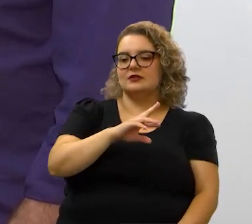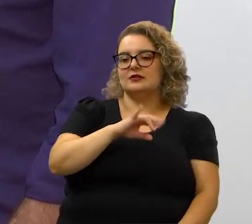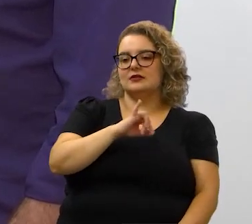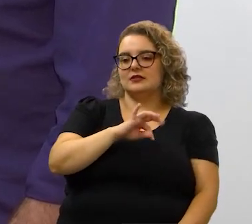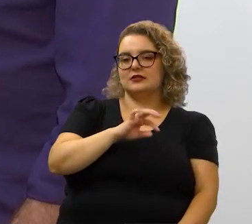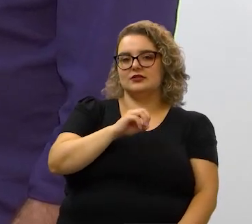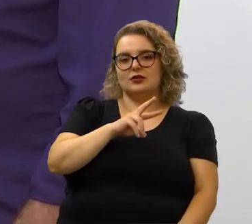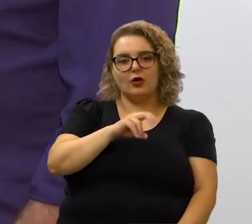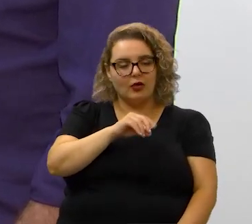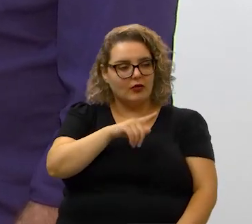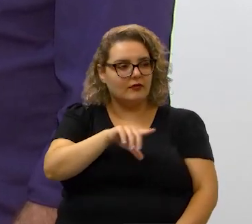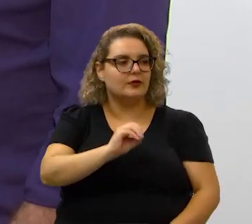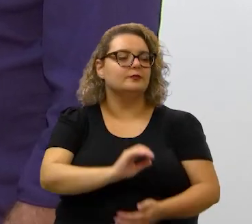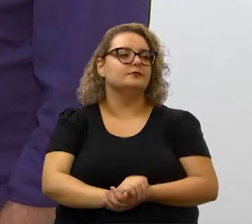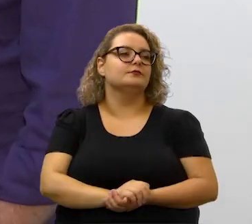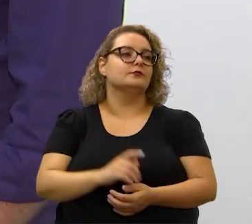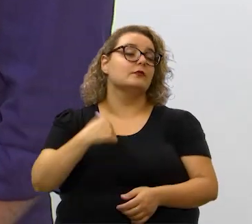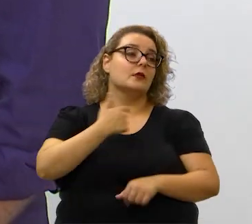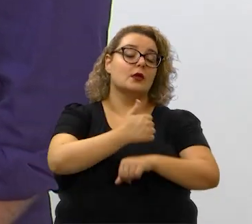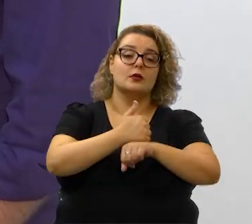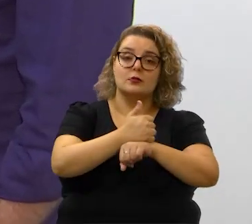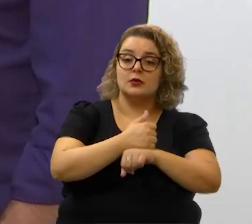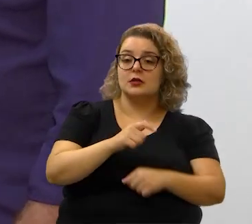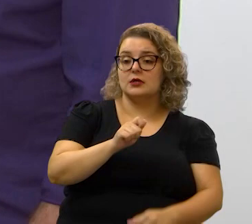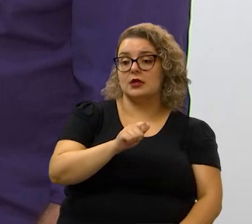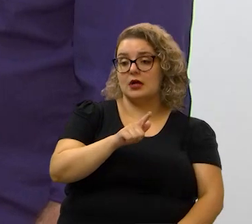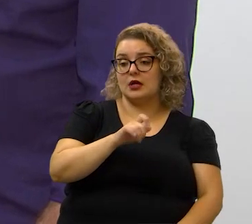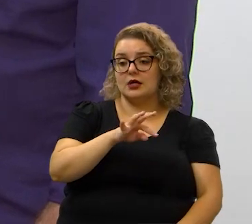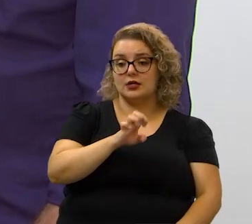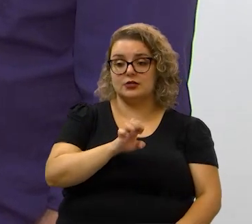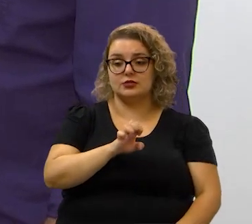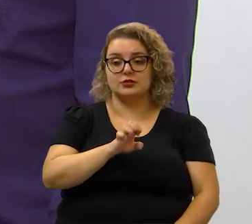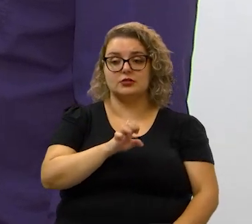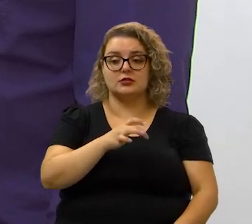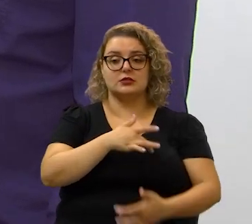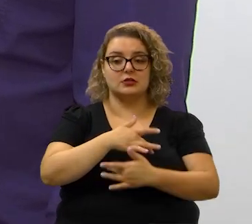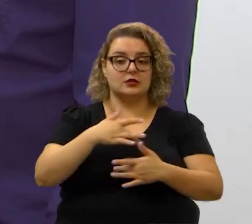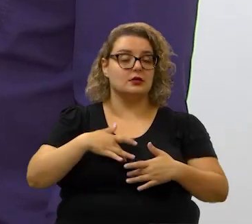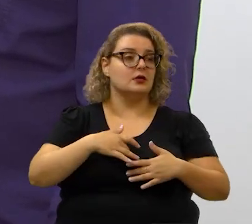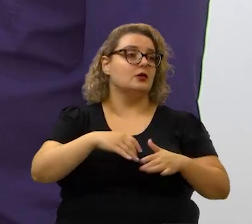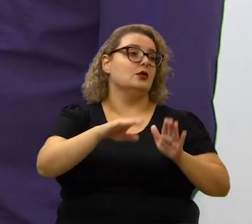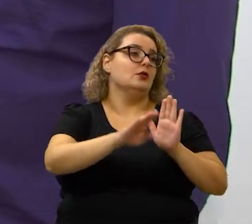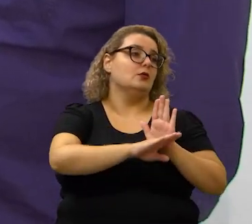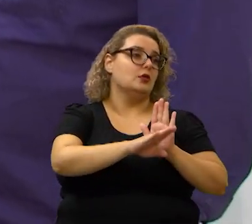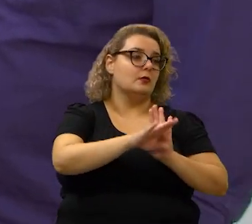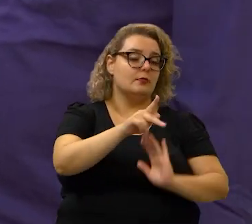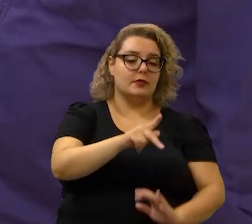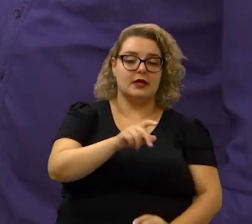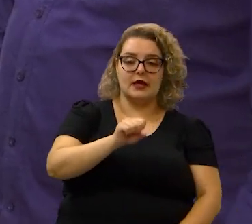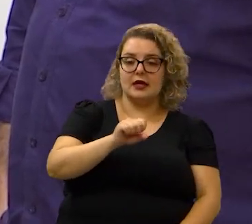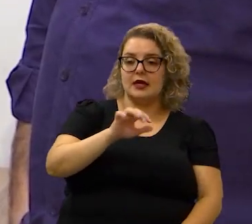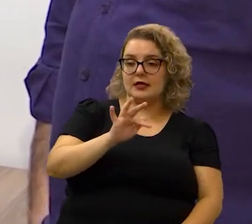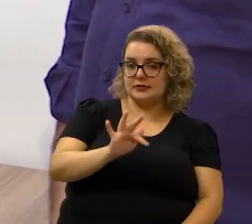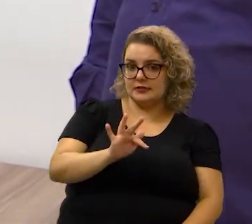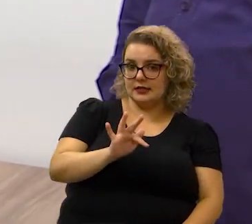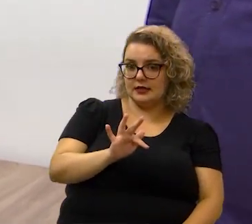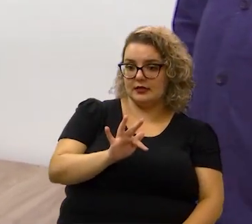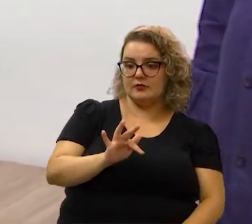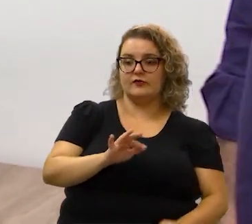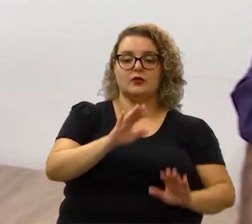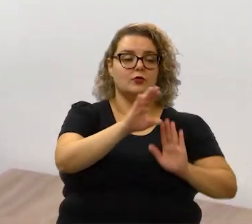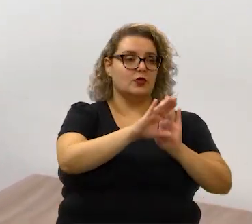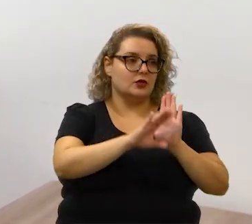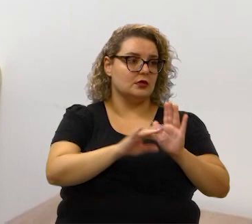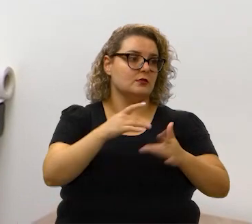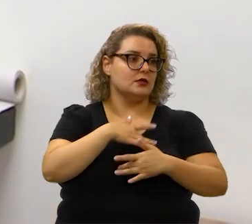né? A profissão do agente de saúde, nós somos do programa PSF, né? Programa de Saúde da Família.